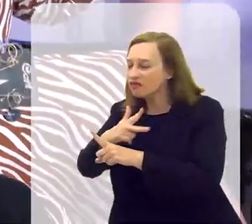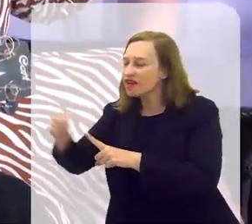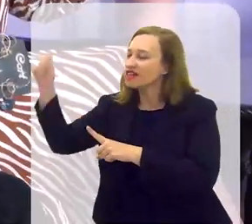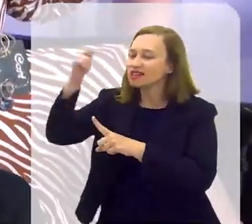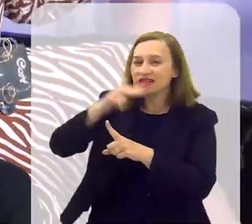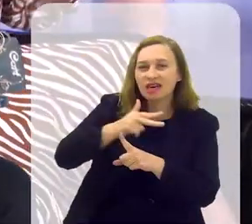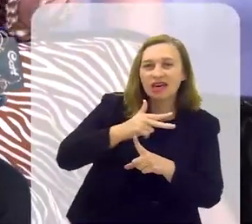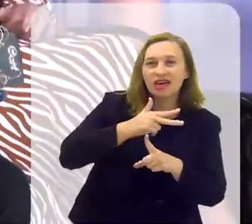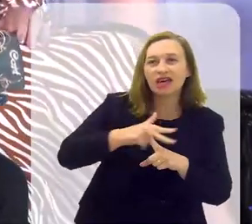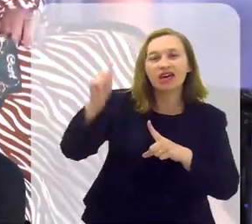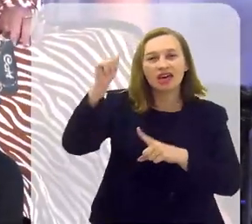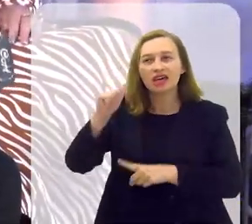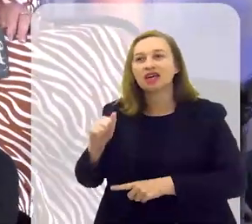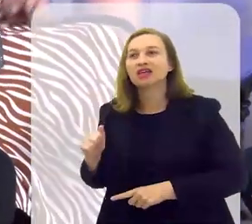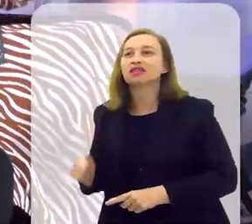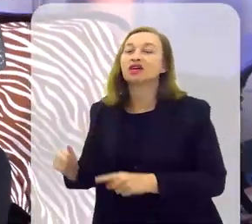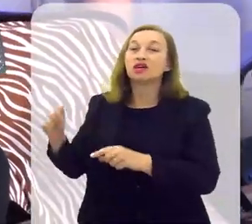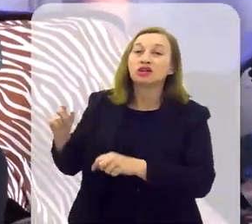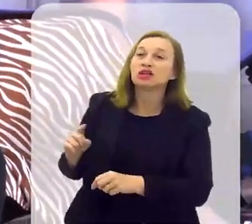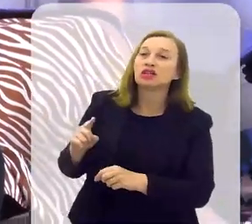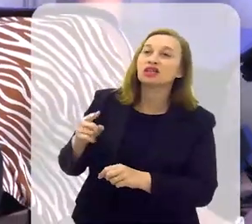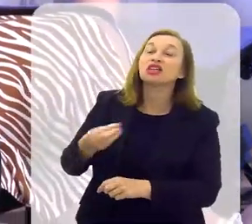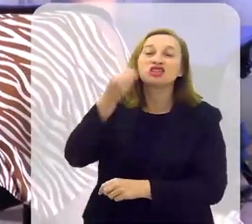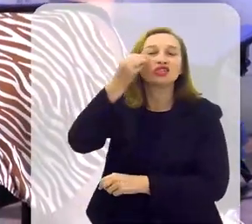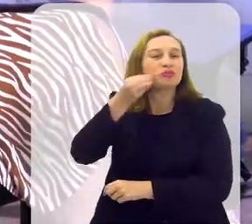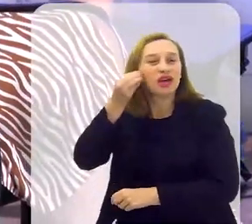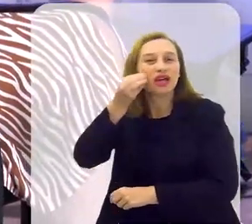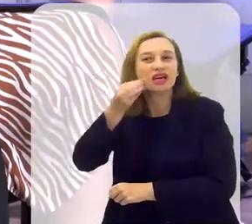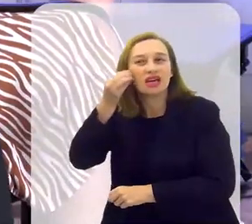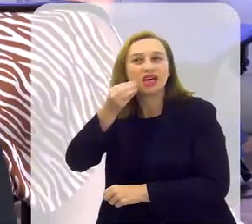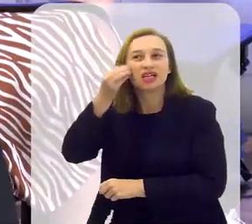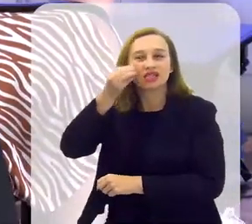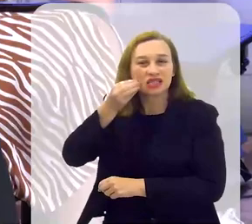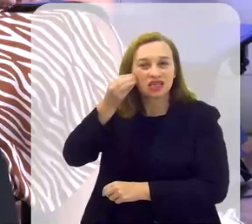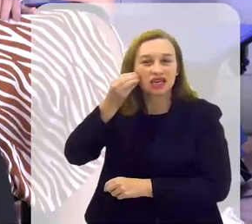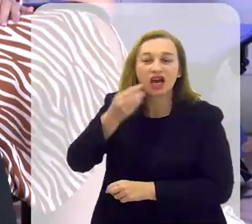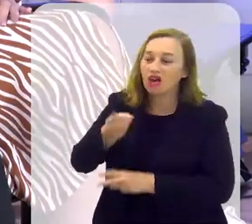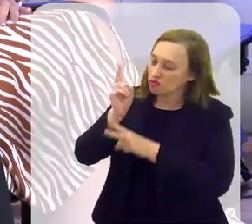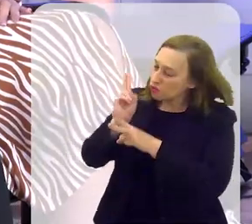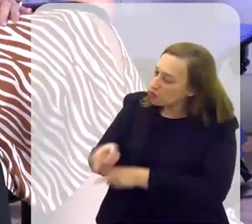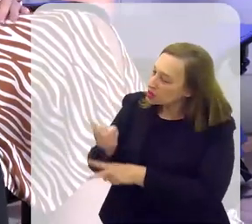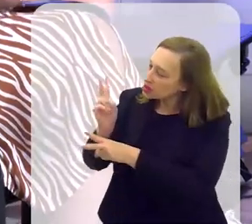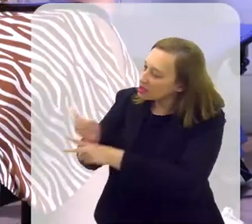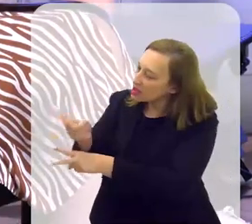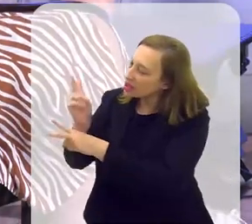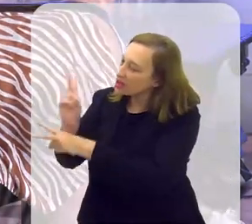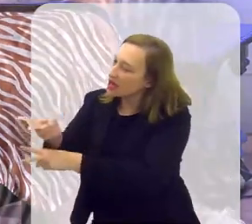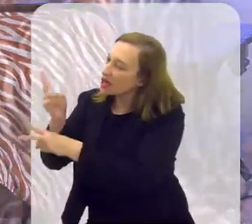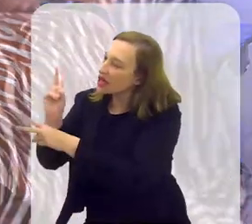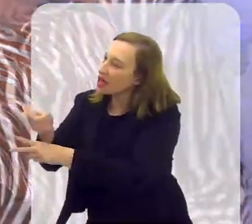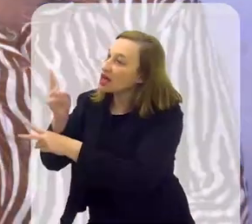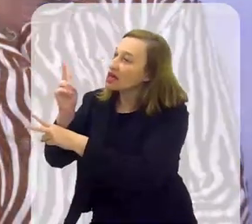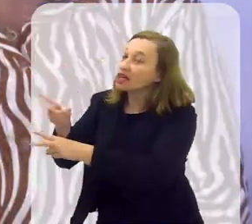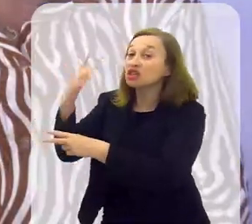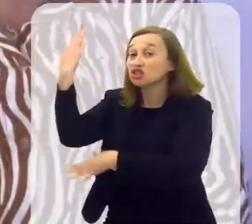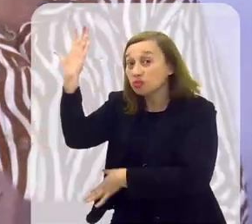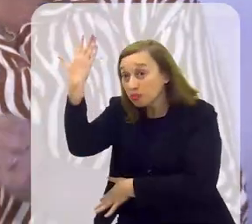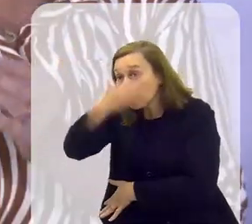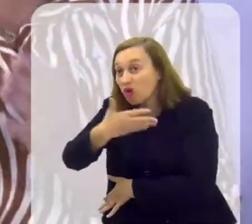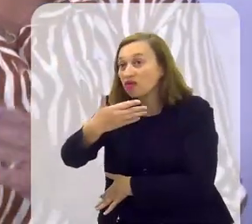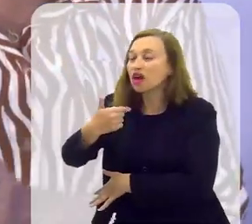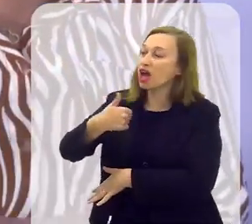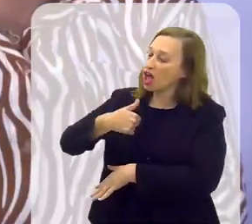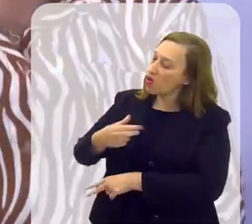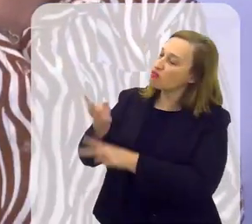vencer que glória em glória eu vou prosseguir de glória em glória